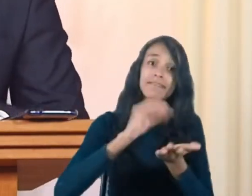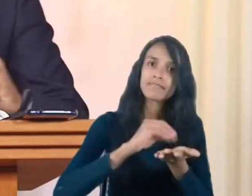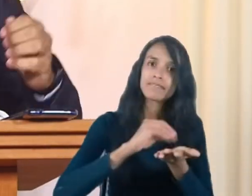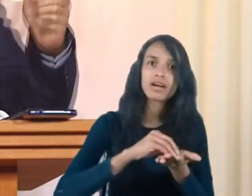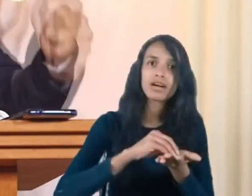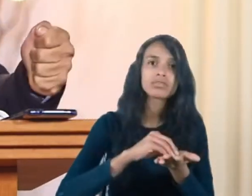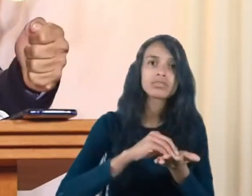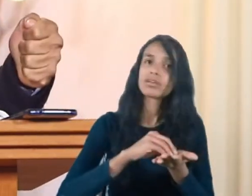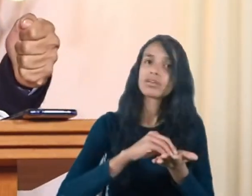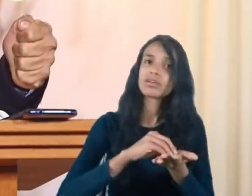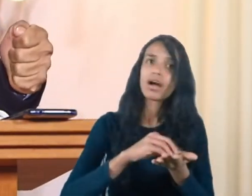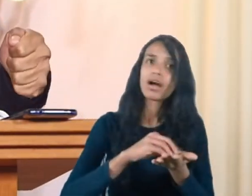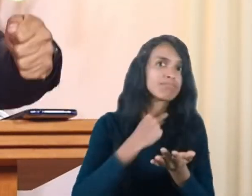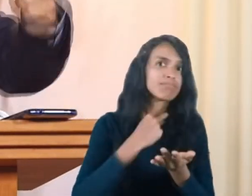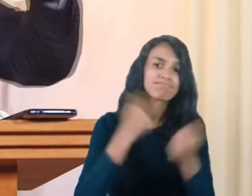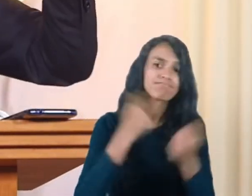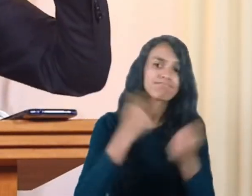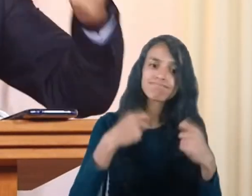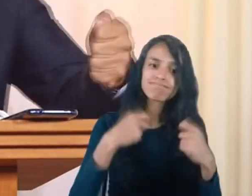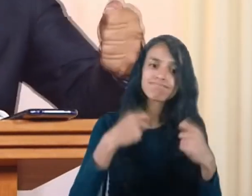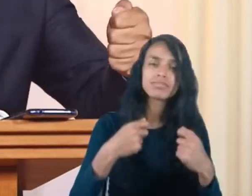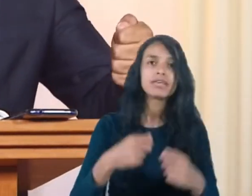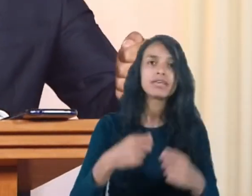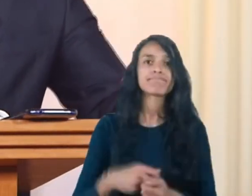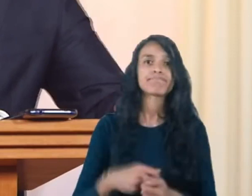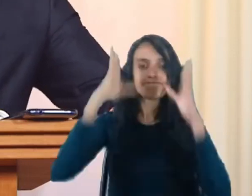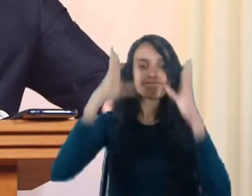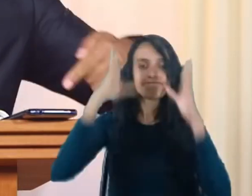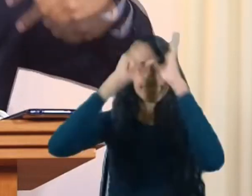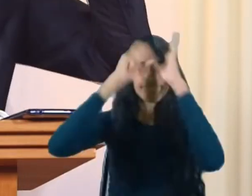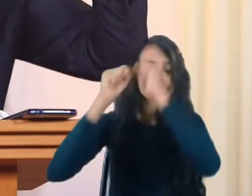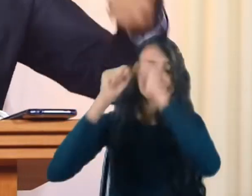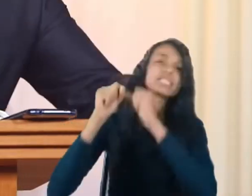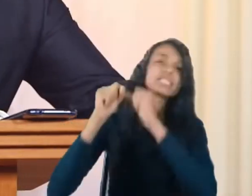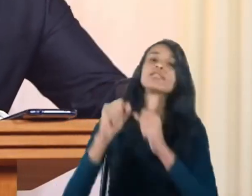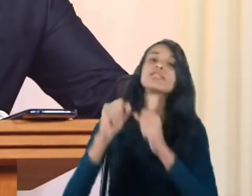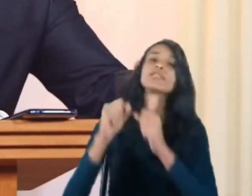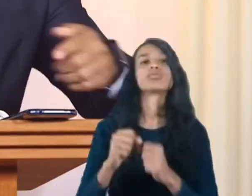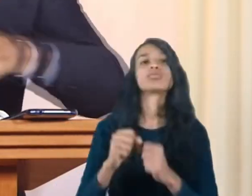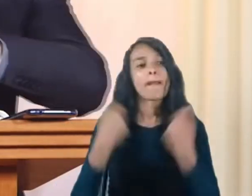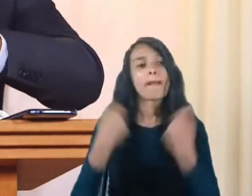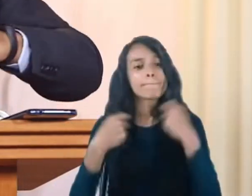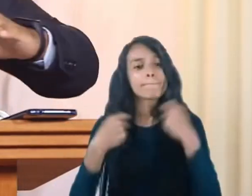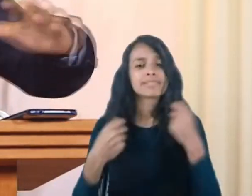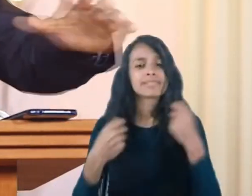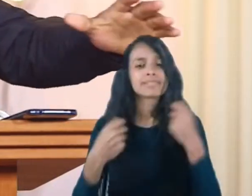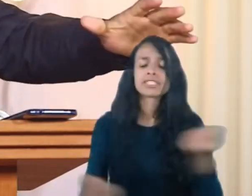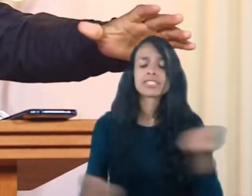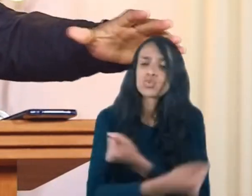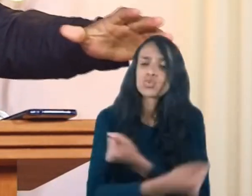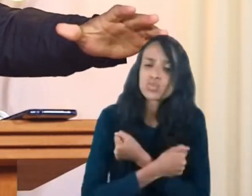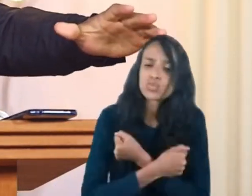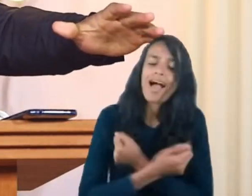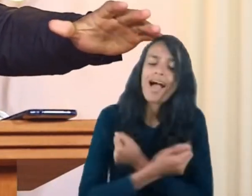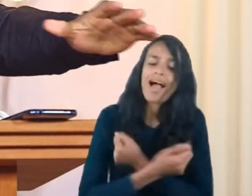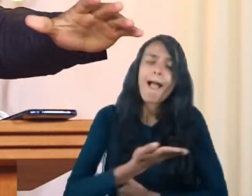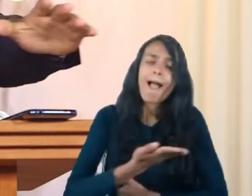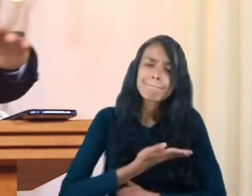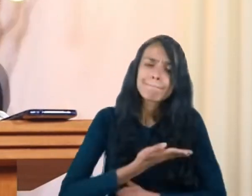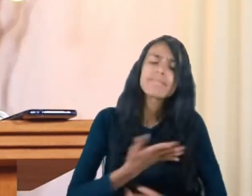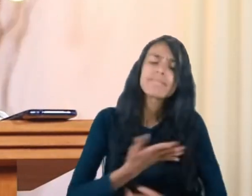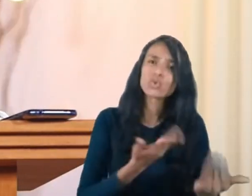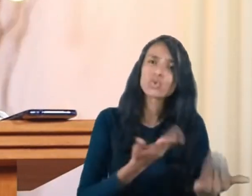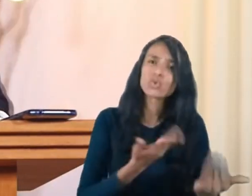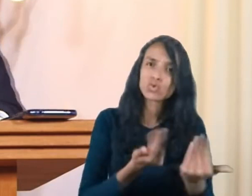Paulo. Ele abraça o jovem, ele se inclina sobre o jovem, ele ressuscita o jovem, mas a reunião não termina.